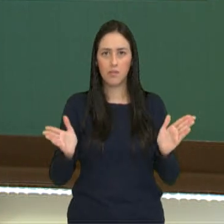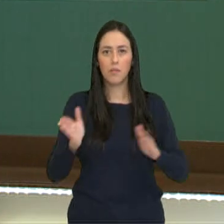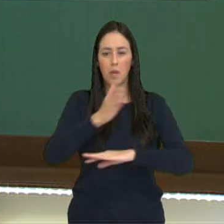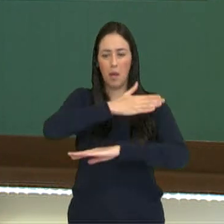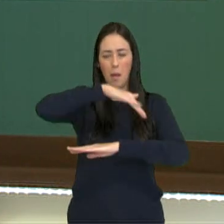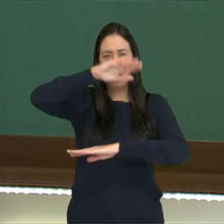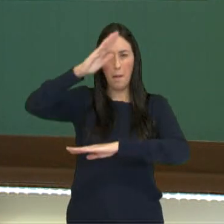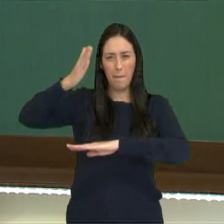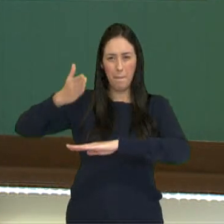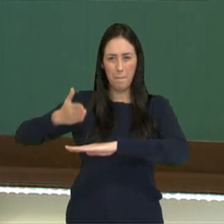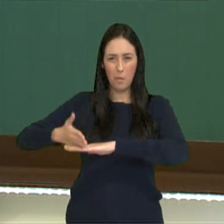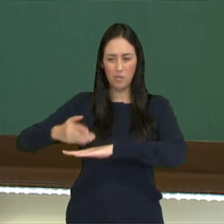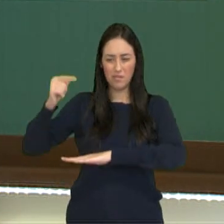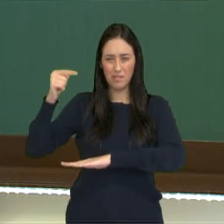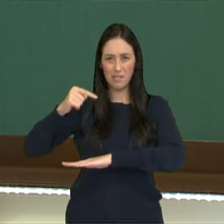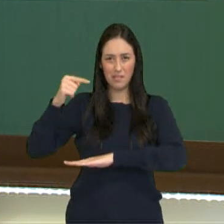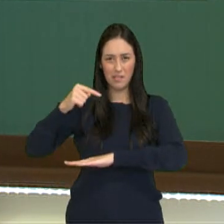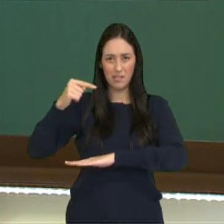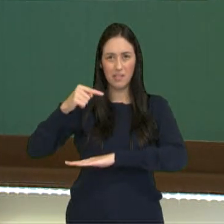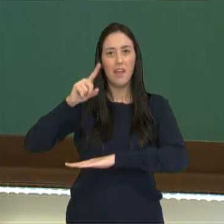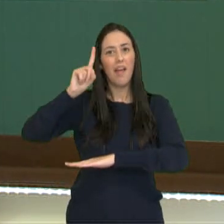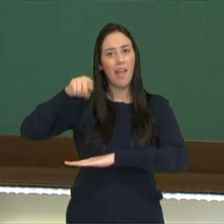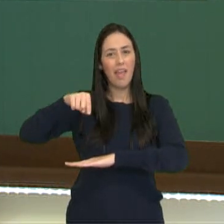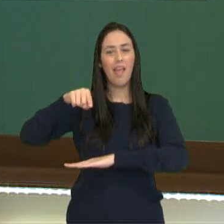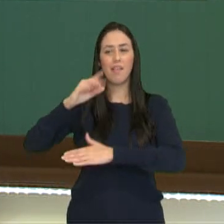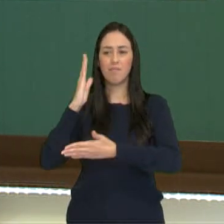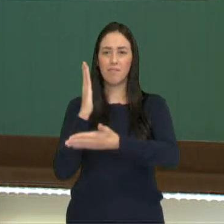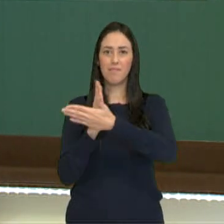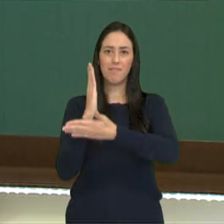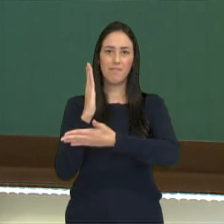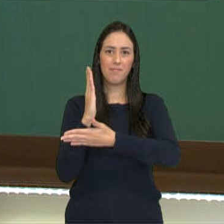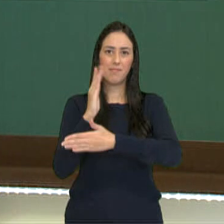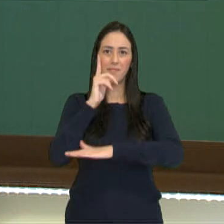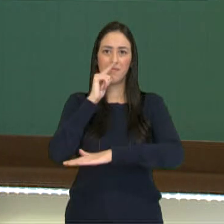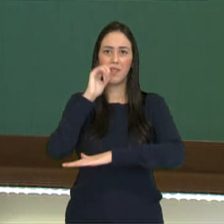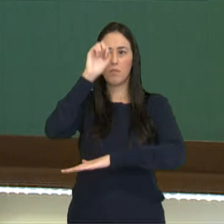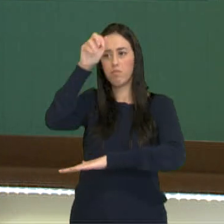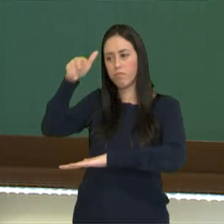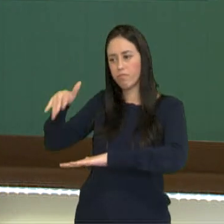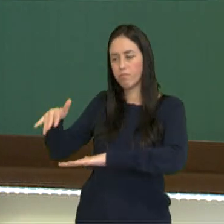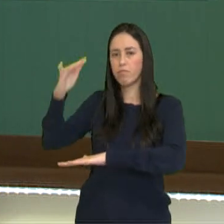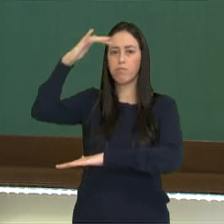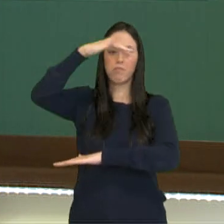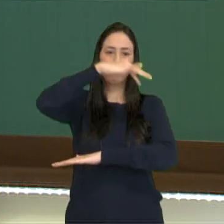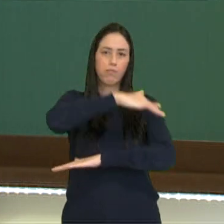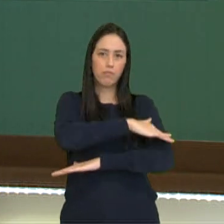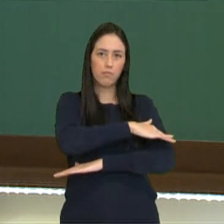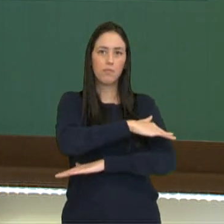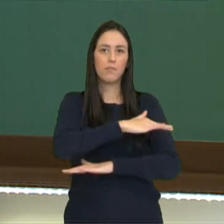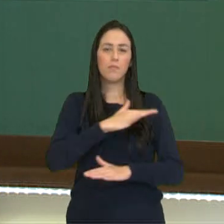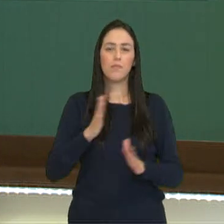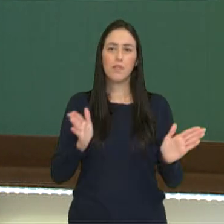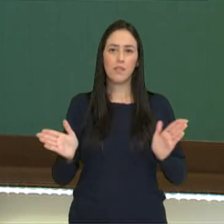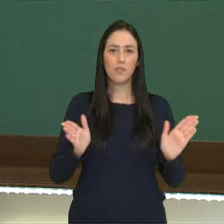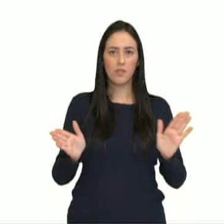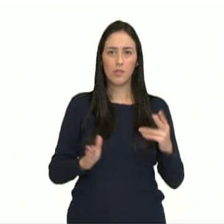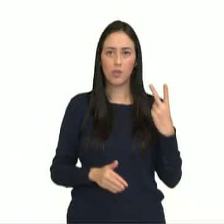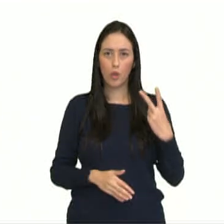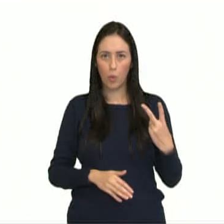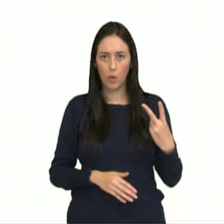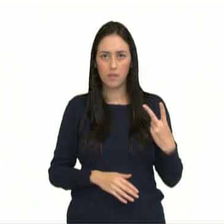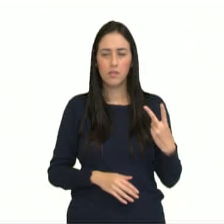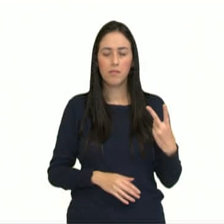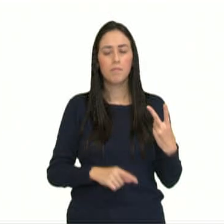montanha, esse morro, essa vertente atuando como um divisor de águas. Então, o divisor de água ou o interflúvio